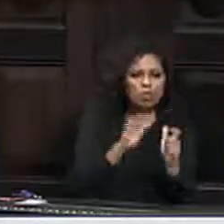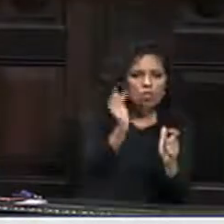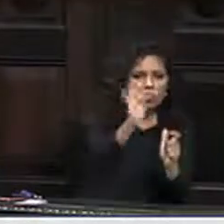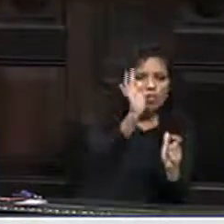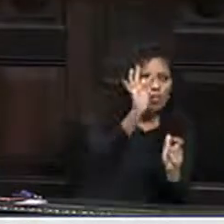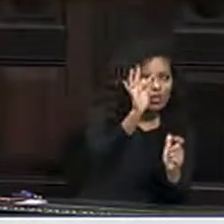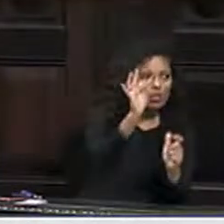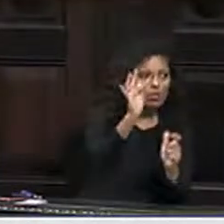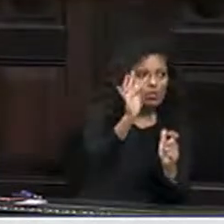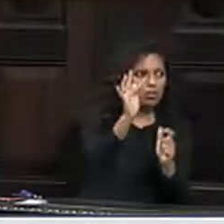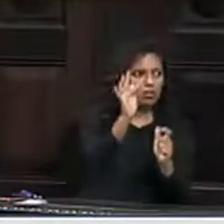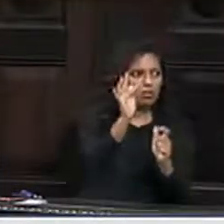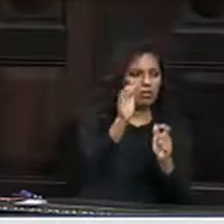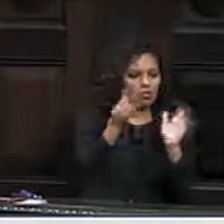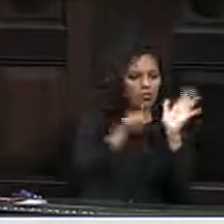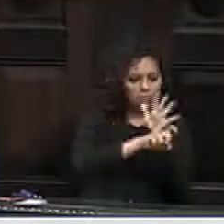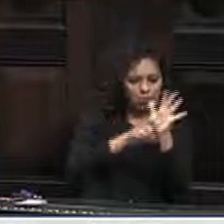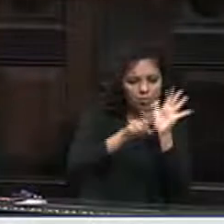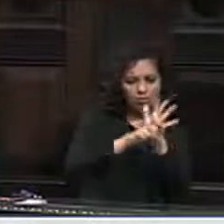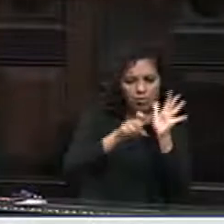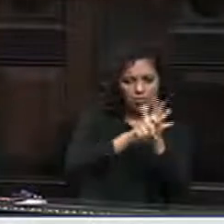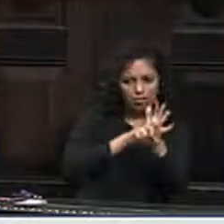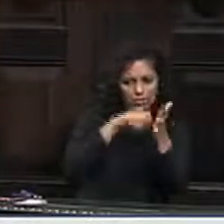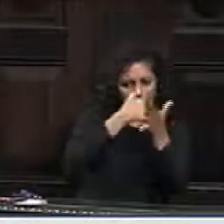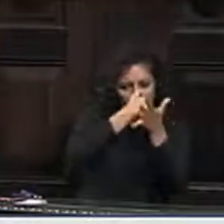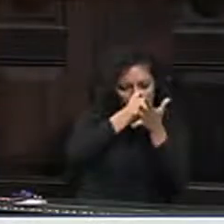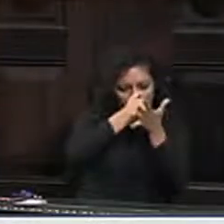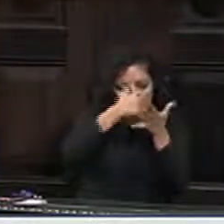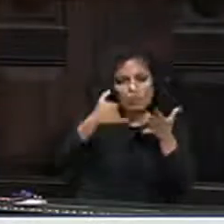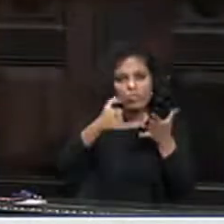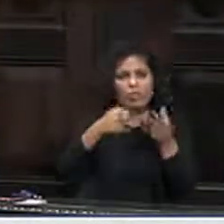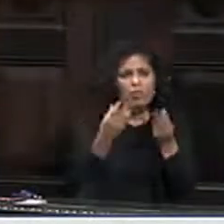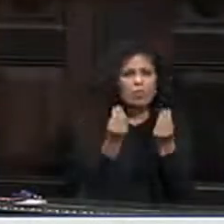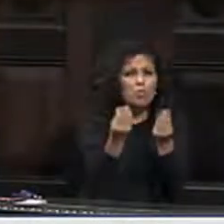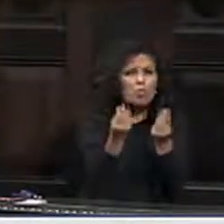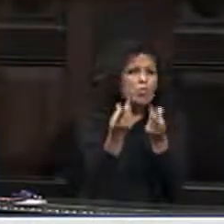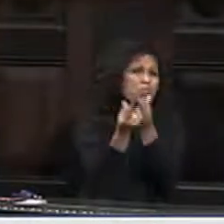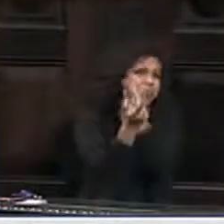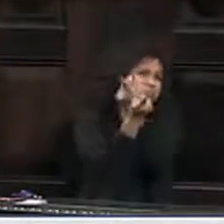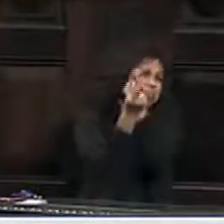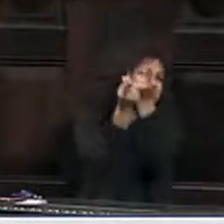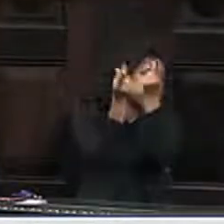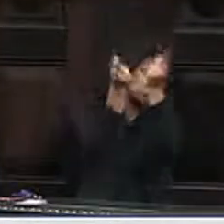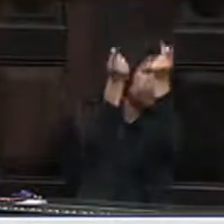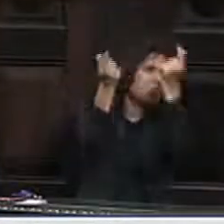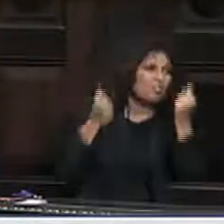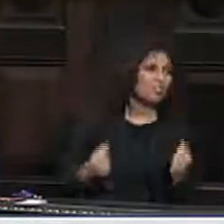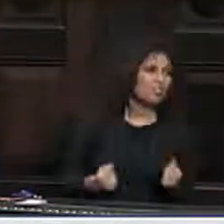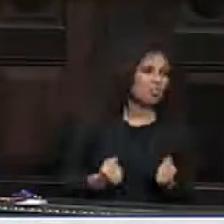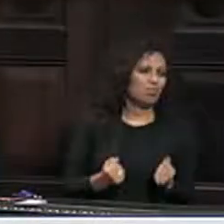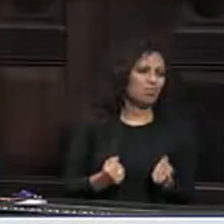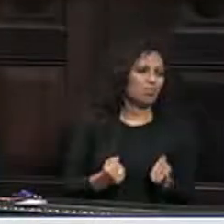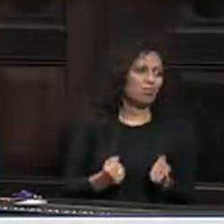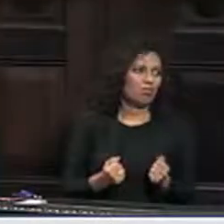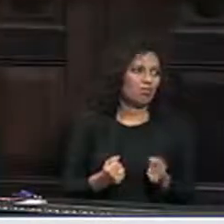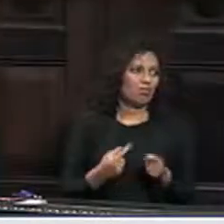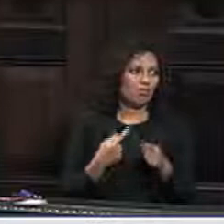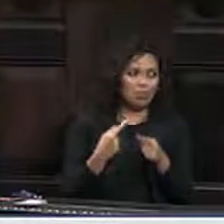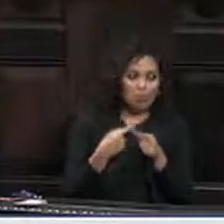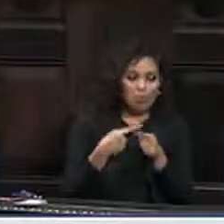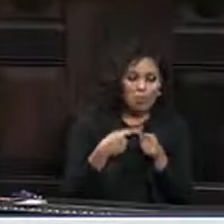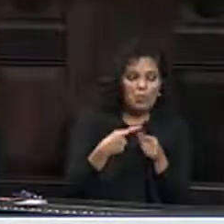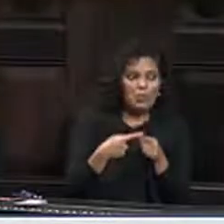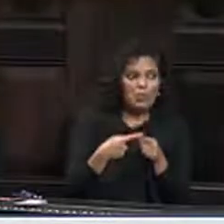comunidade muito grande, porque a própria UPP dava proteção